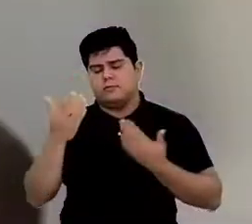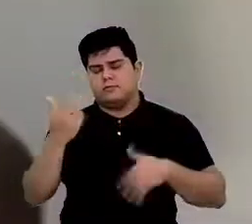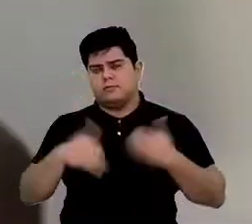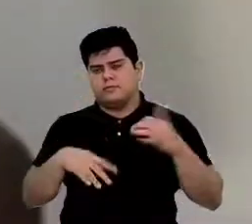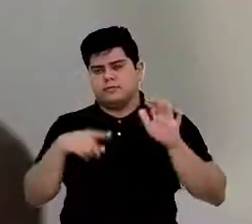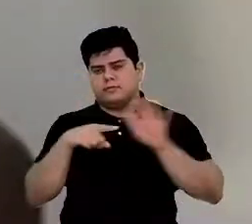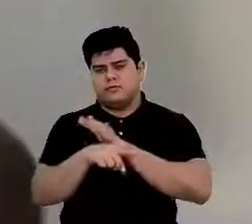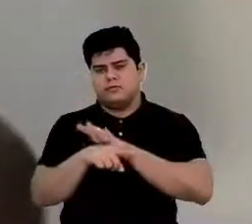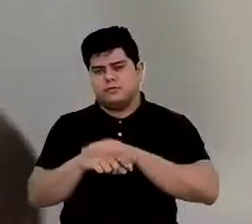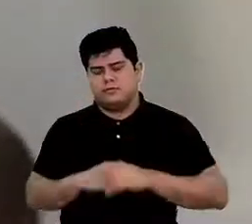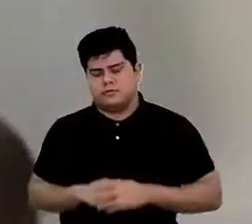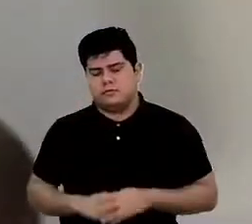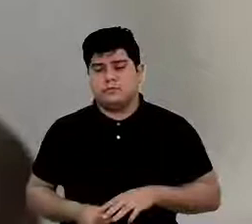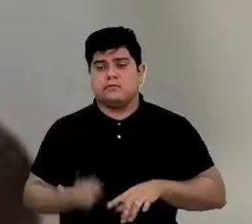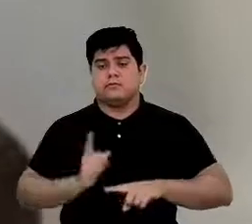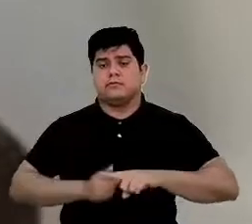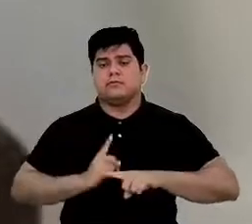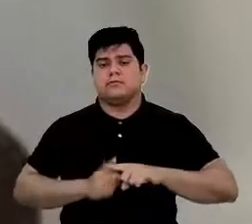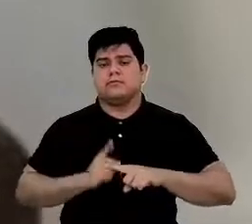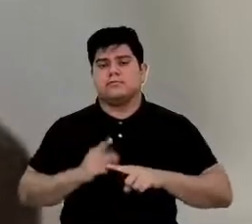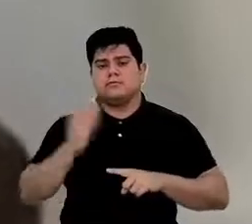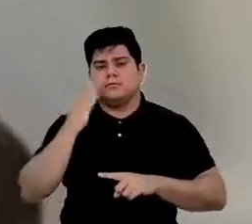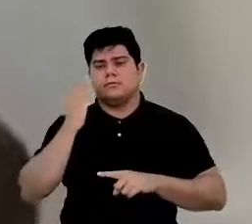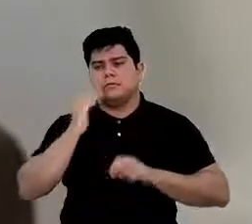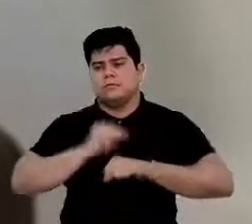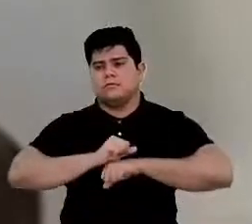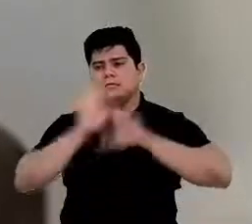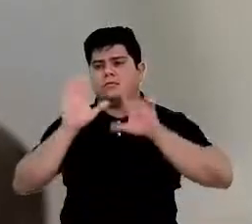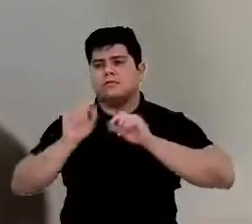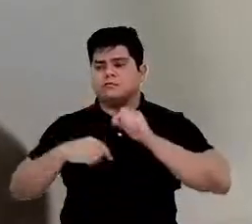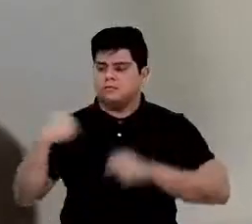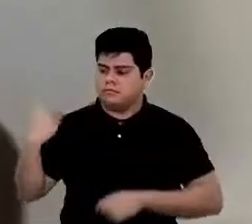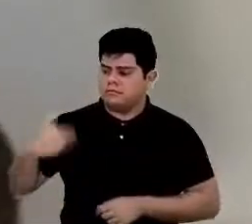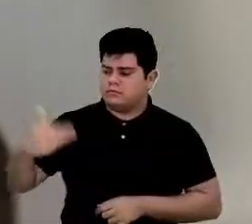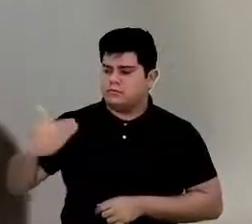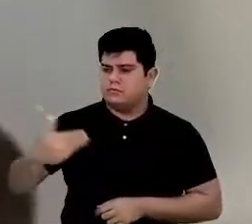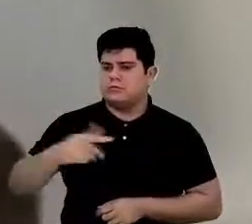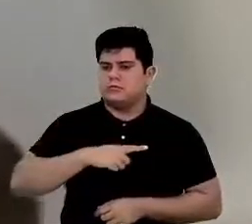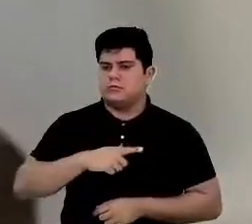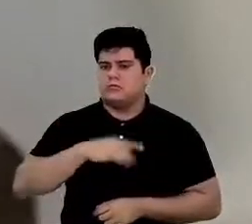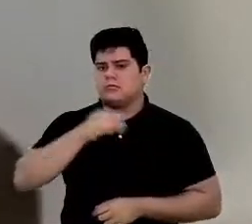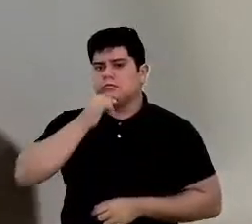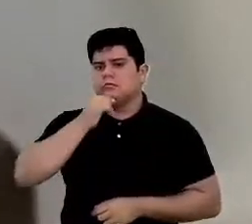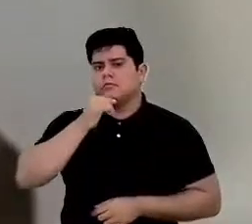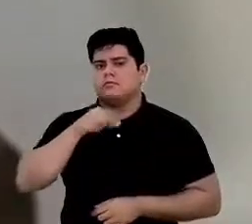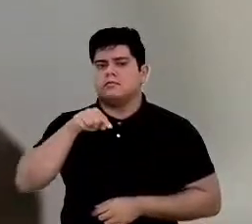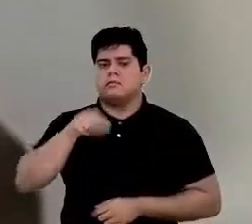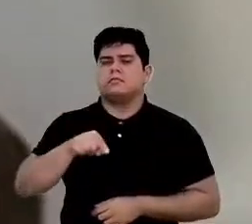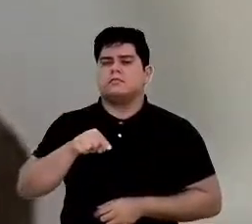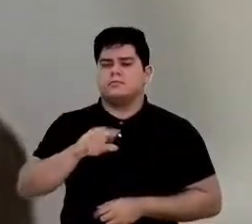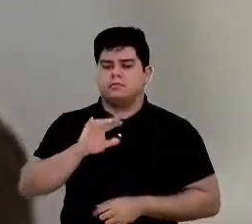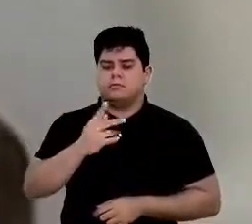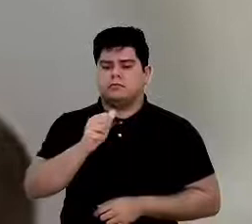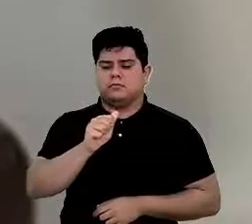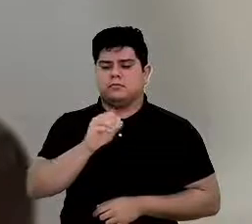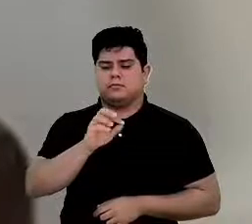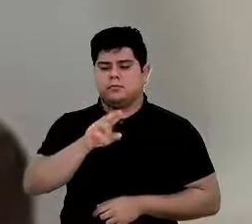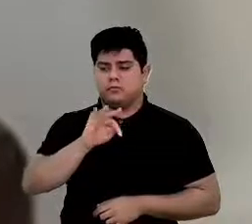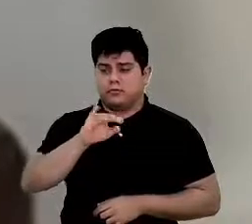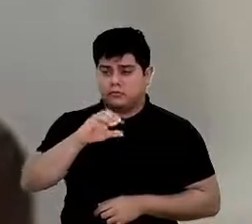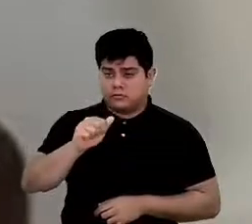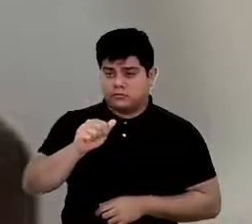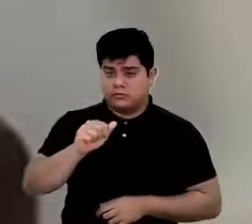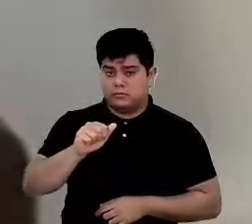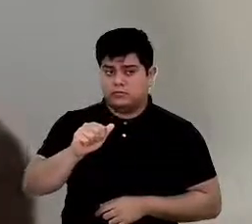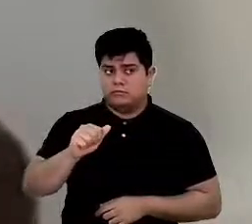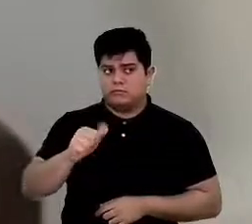pergunta, porque, assim, claramente, o avanço que a gente teve, por exemplo, em posição aórtica, ele